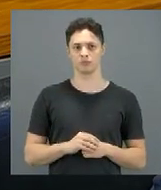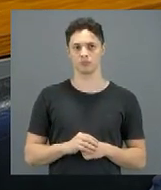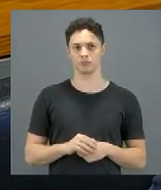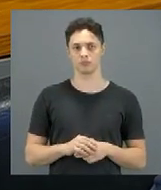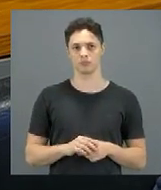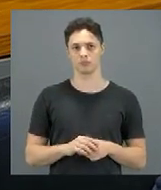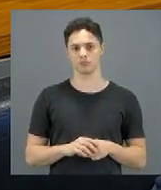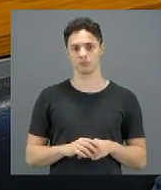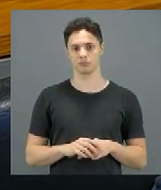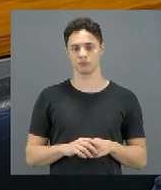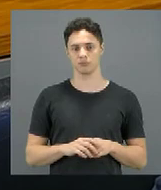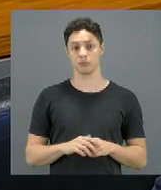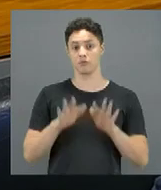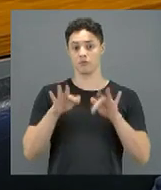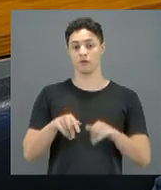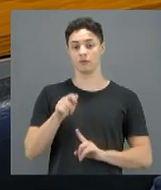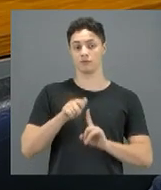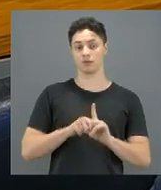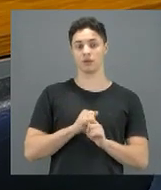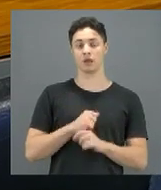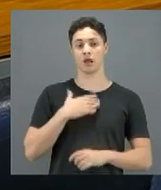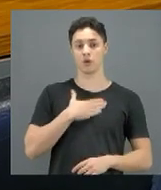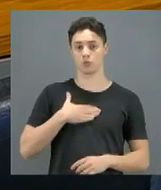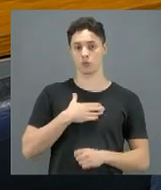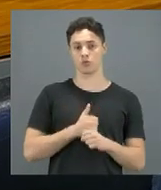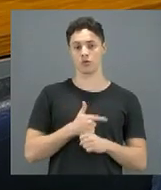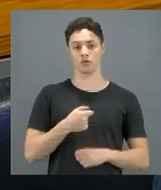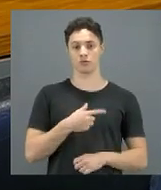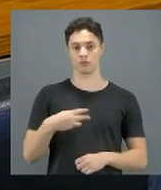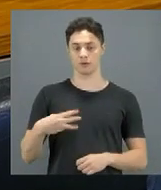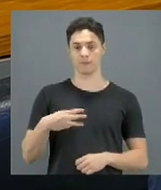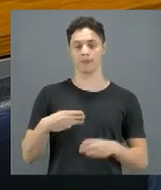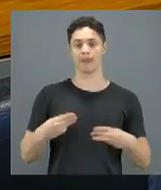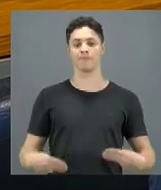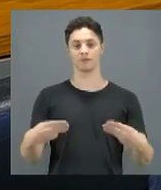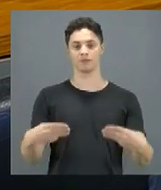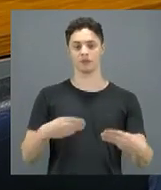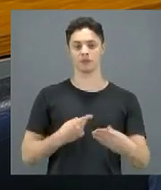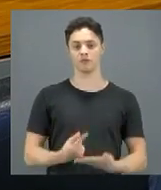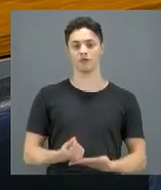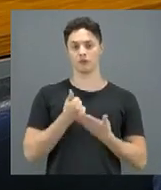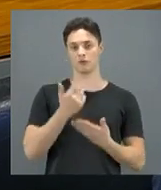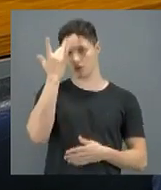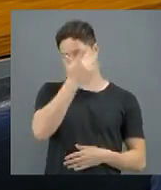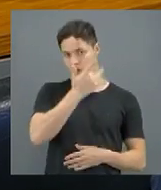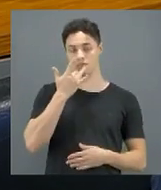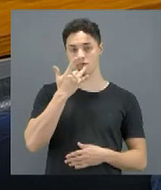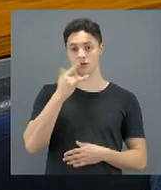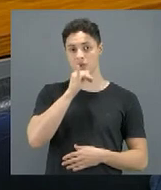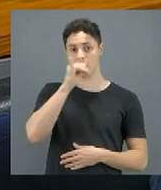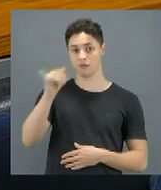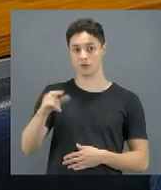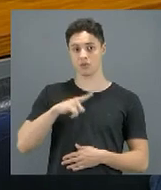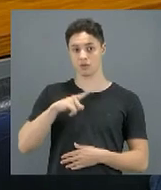que, no fim de agosto de 2023, o ministro da Fazenda, Fernando Haddad, foi